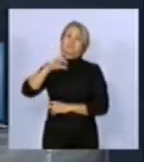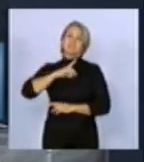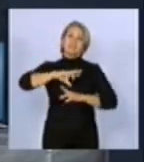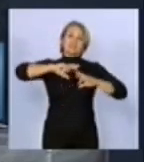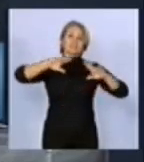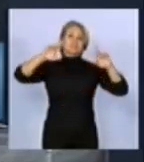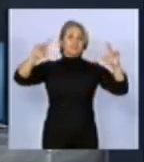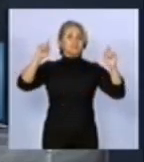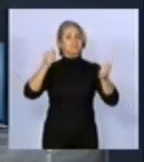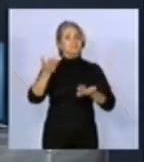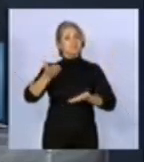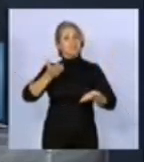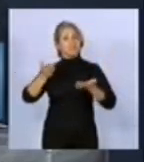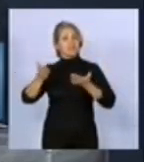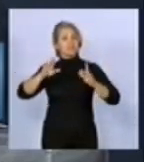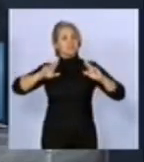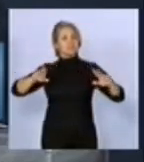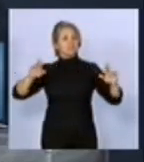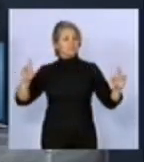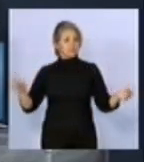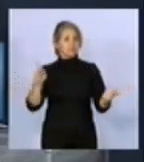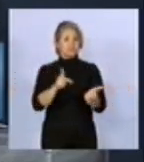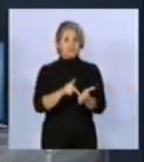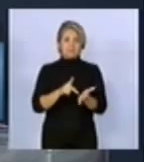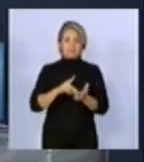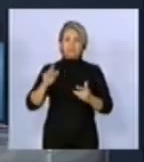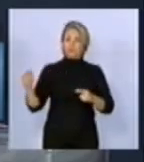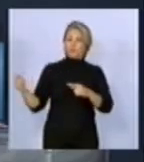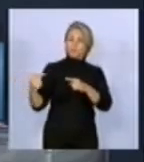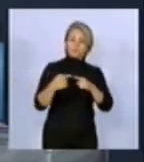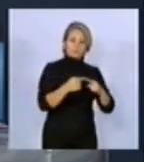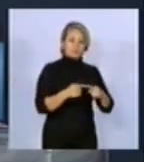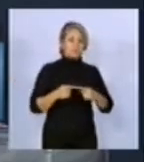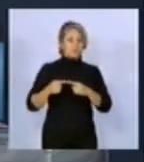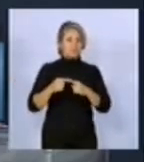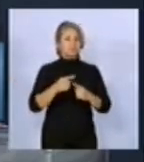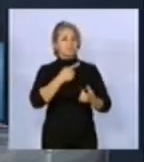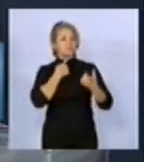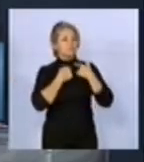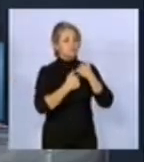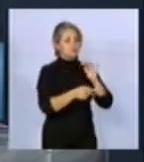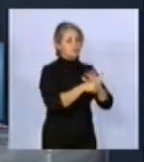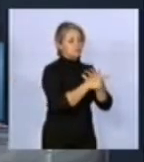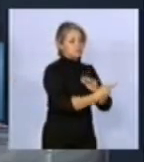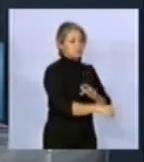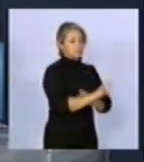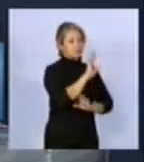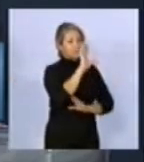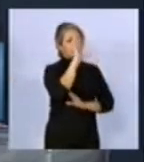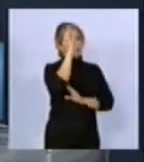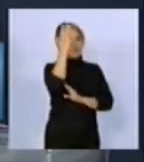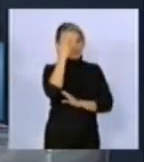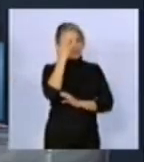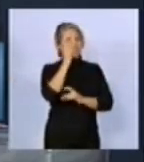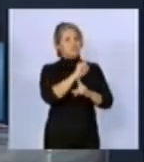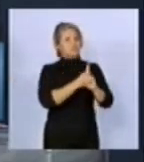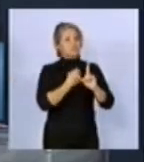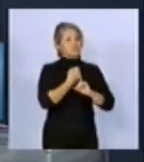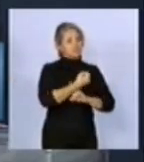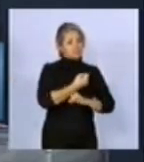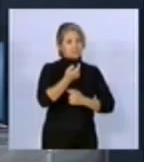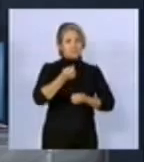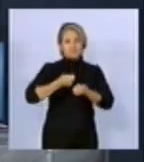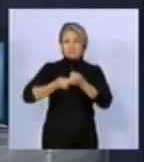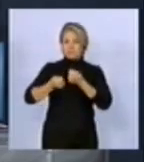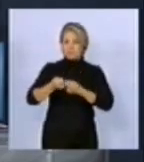precisam ser tratadas Diferentemente consolidando seus interesses ambientais sociais econômicos de